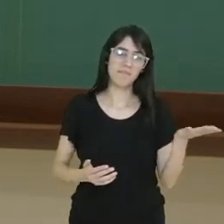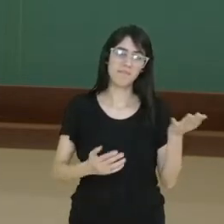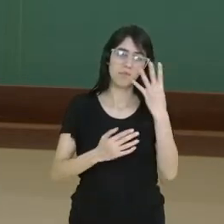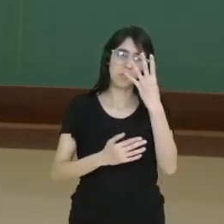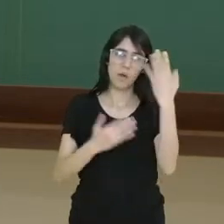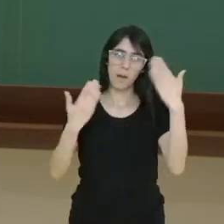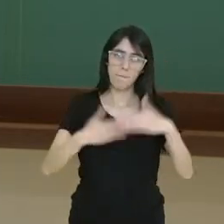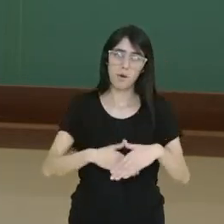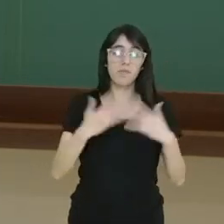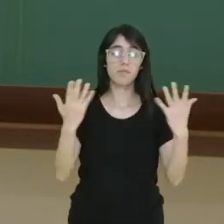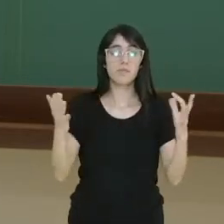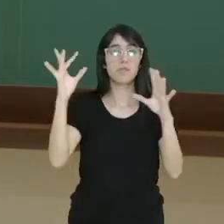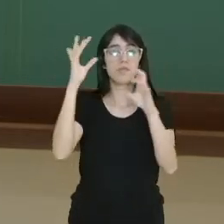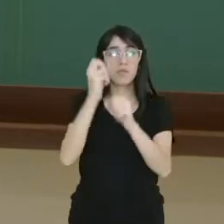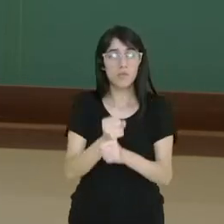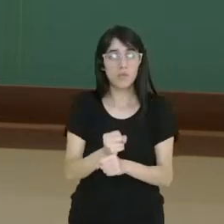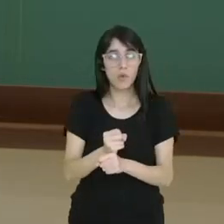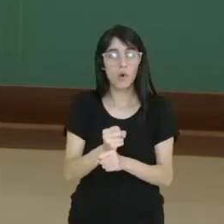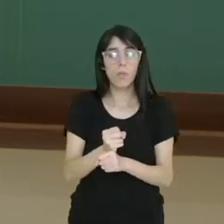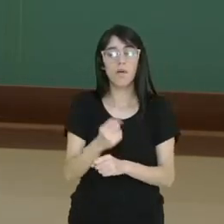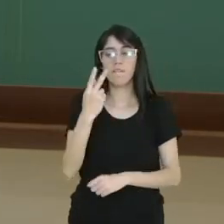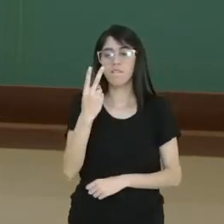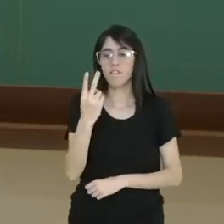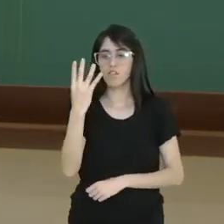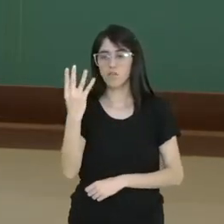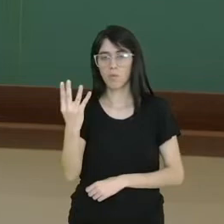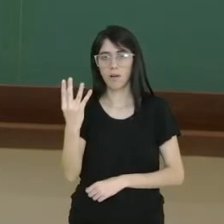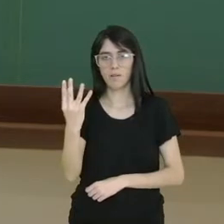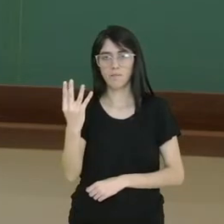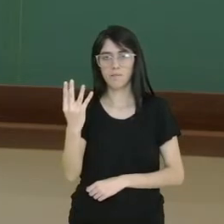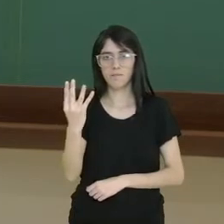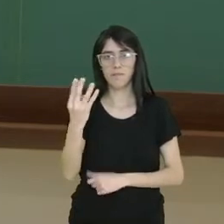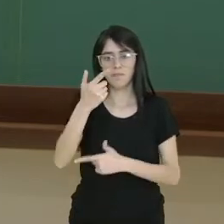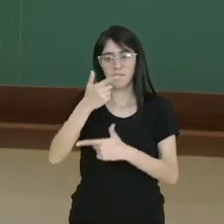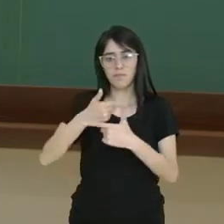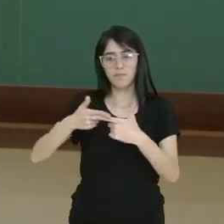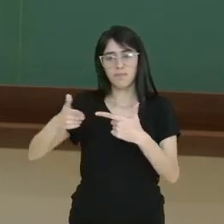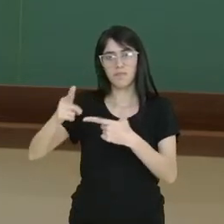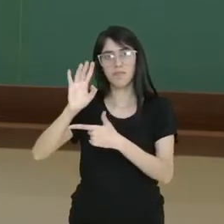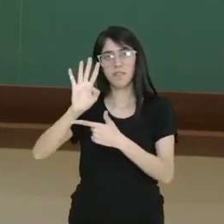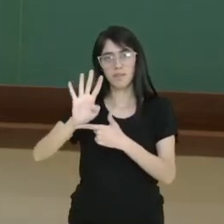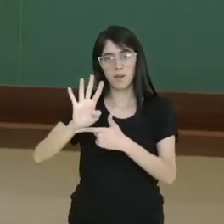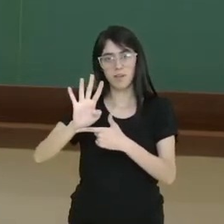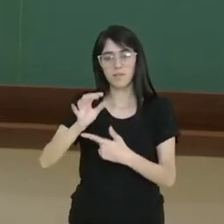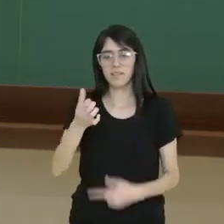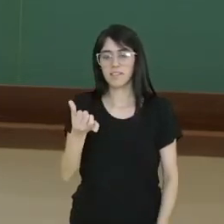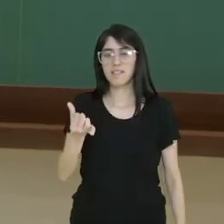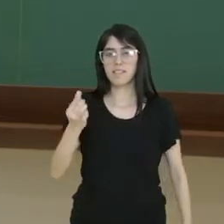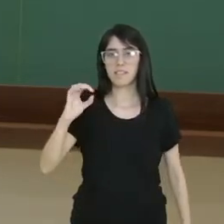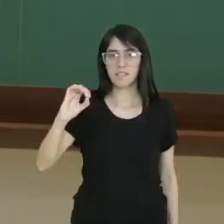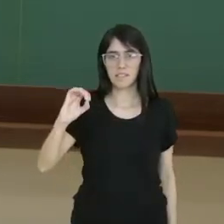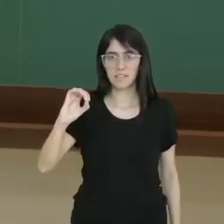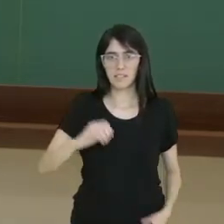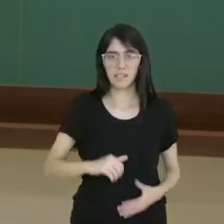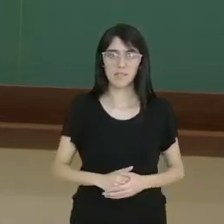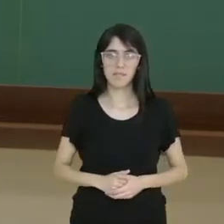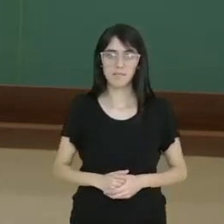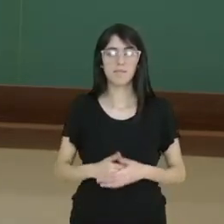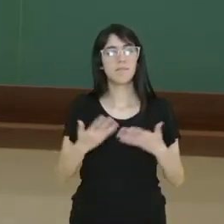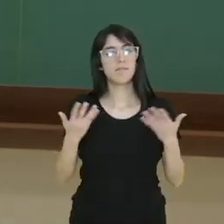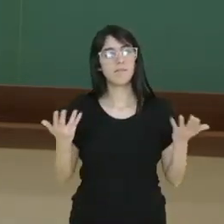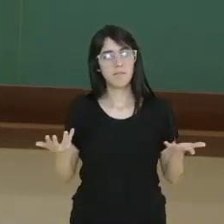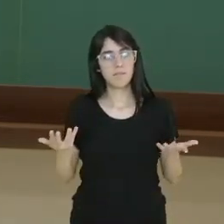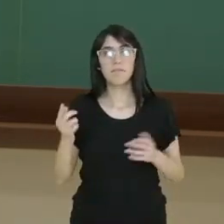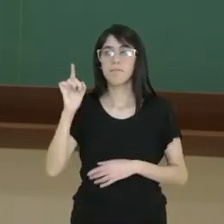Somando essas notas, eu vou encontrar o valor de 24 pontos. 24 dividido por 4, 6. Portanto, o